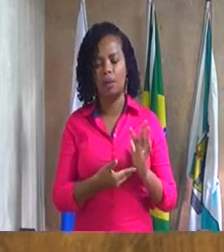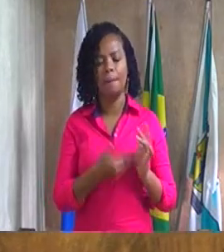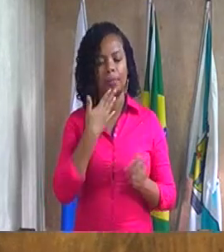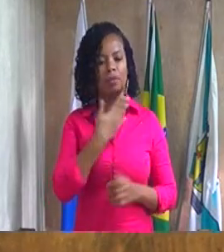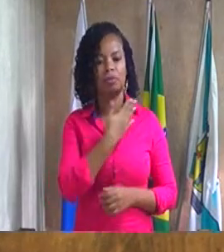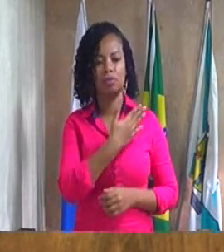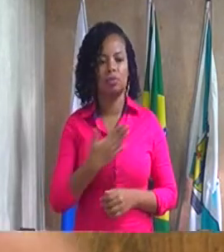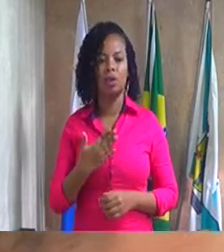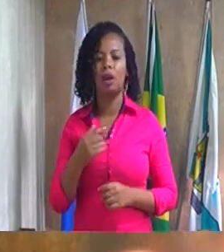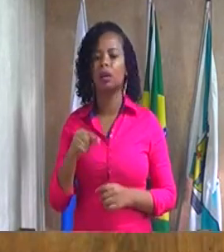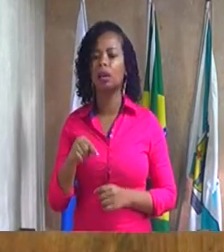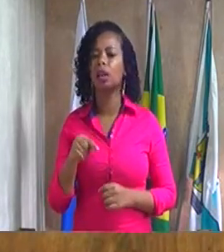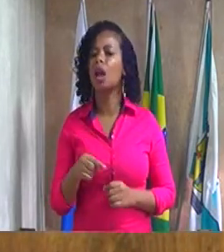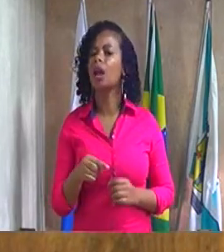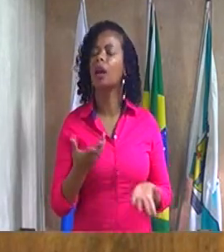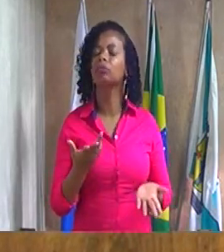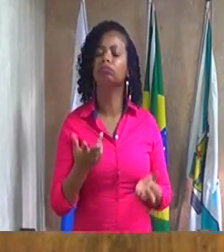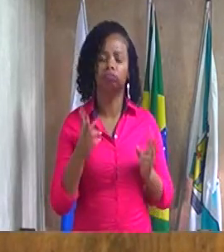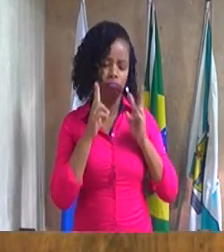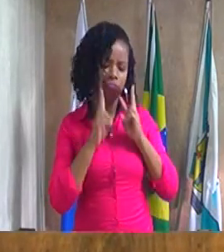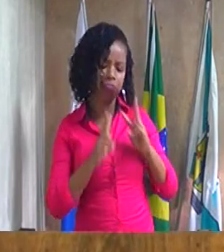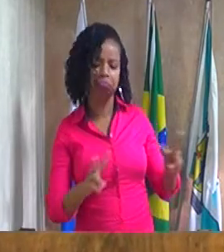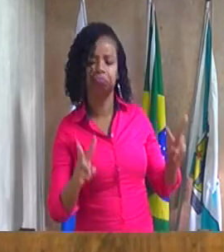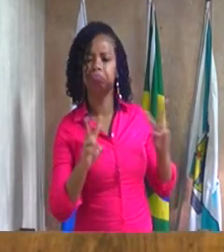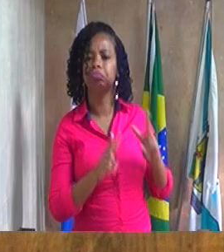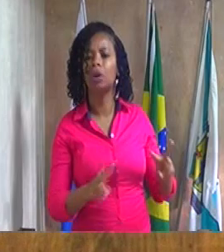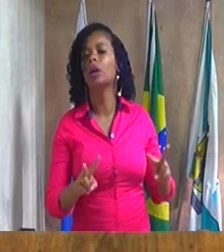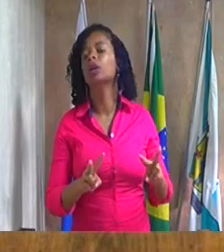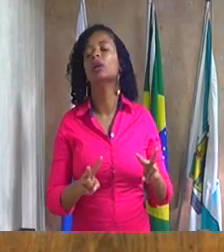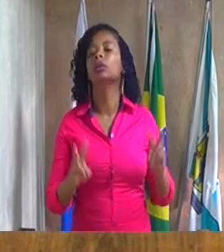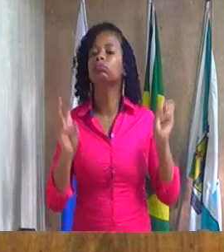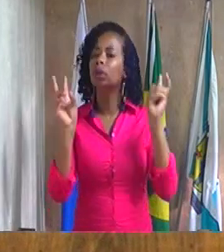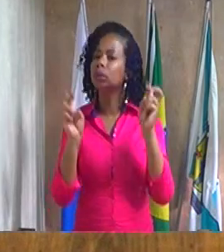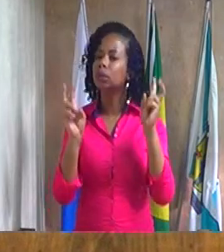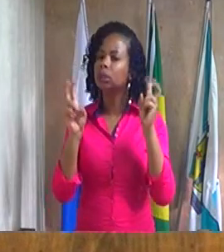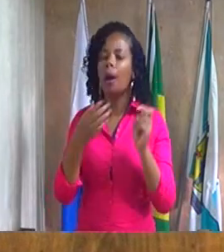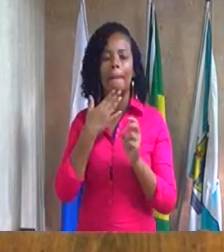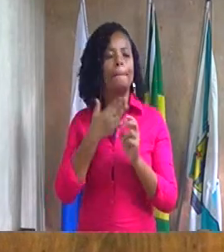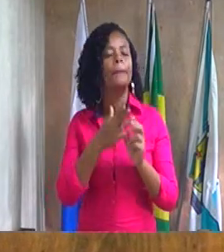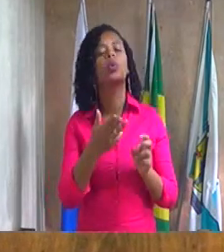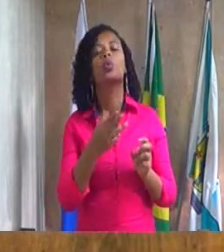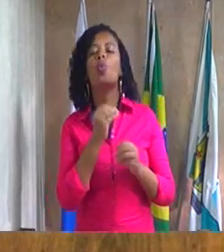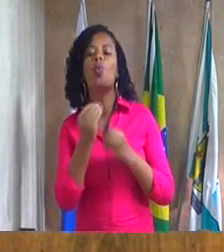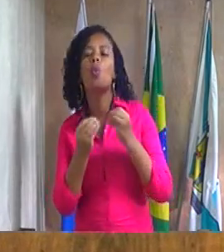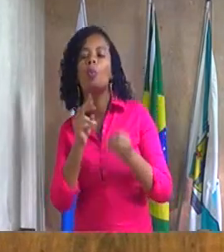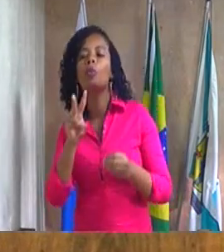aqui, né, fiz o pedido de vista desta matéria, dessa mensagem 29,